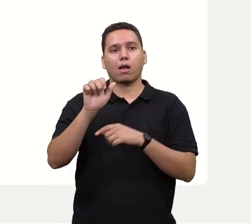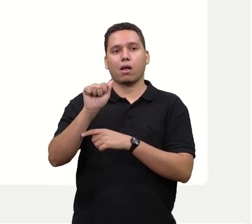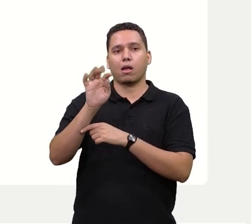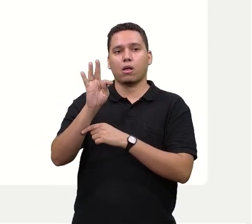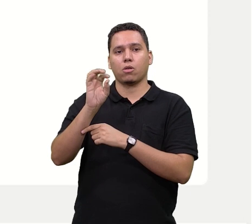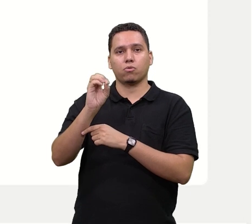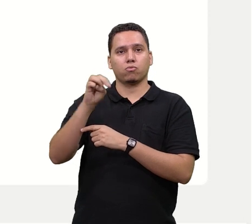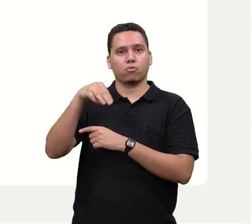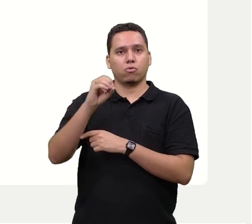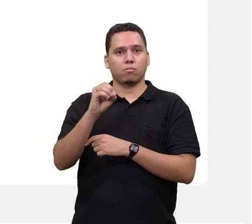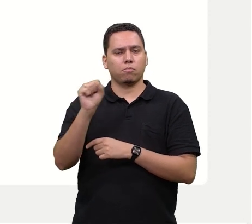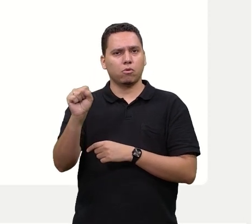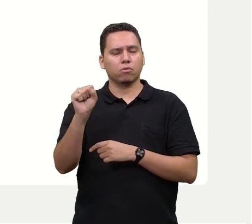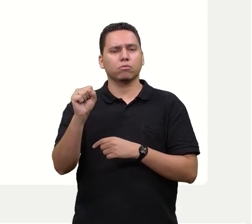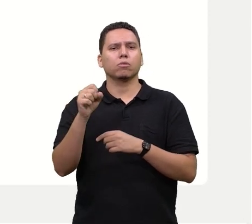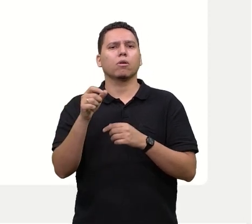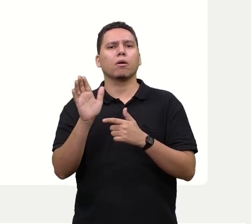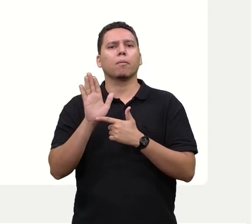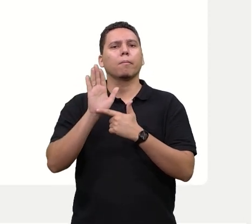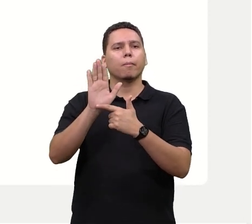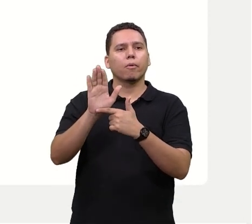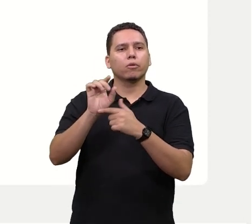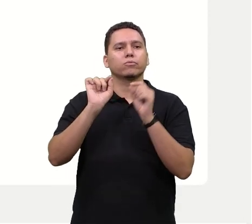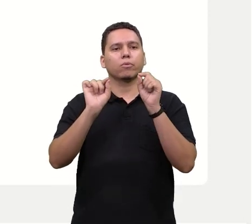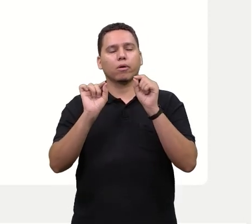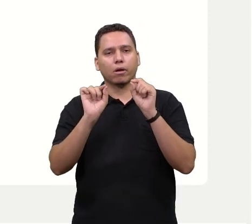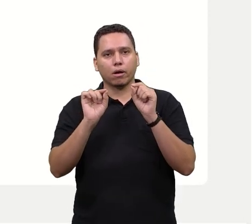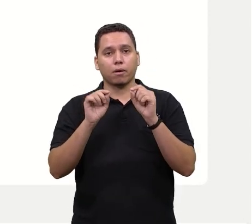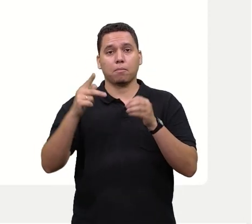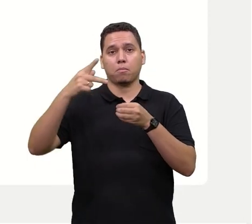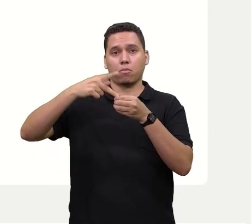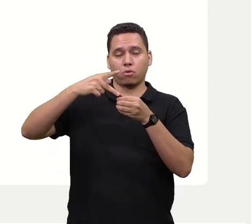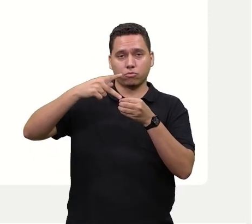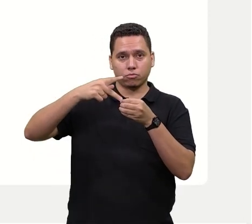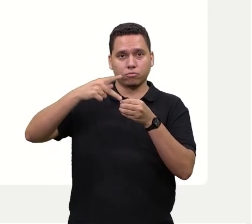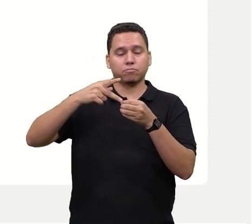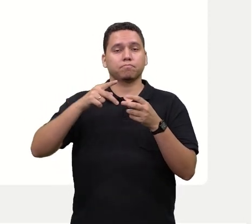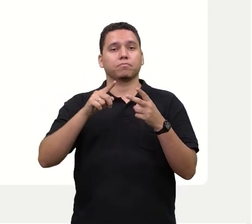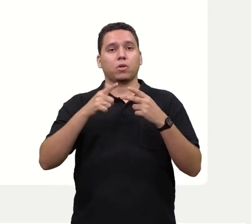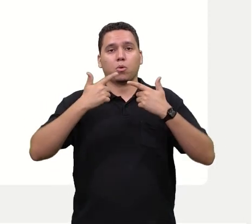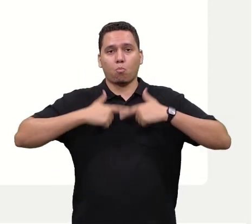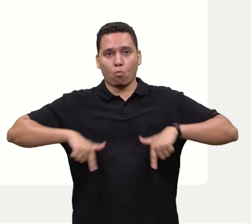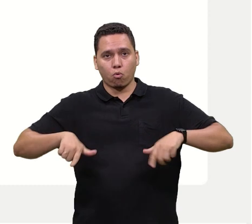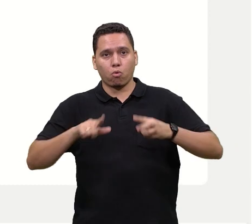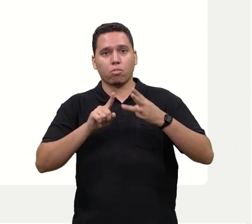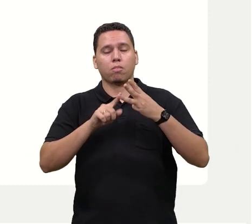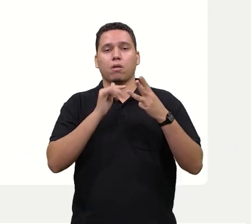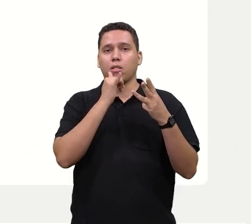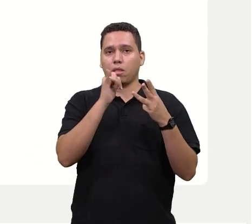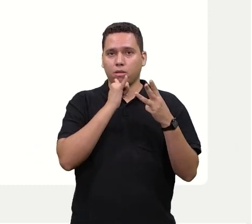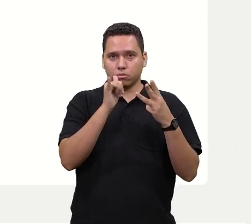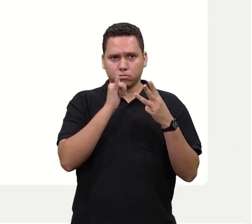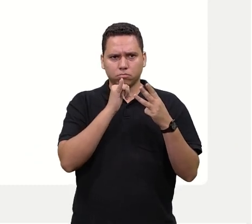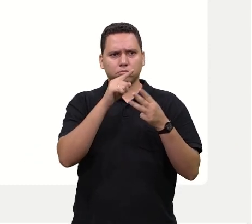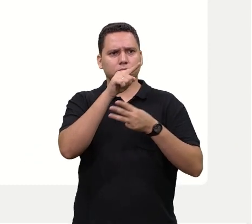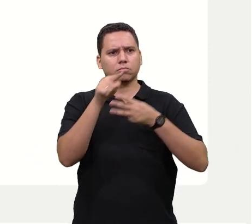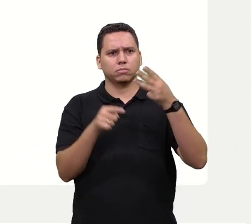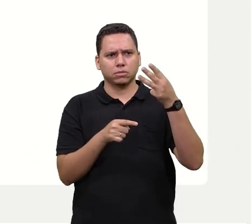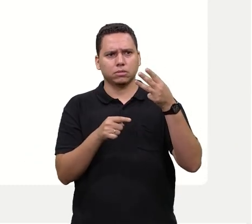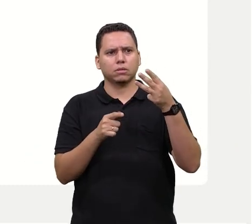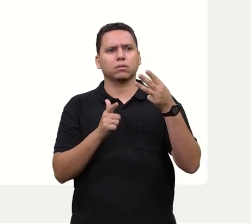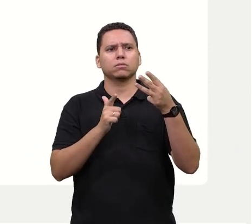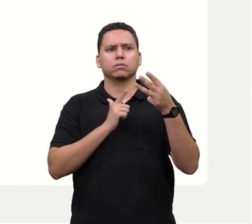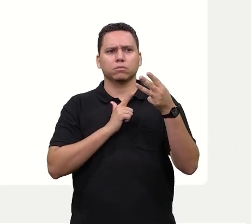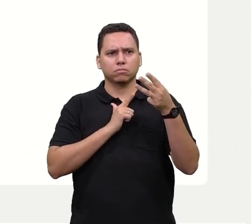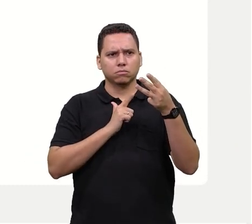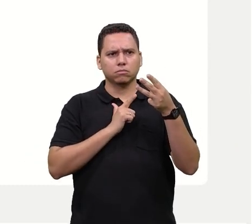são formados por prótons, nêutrons e elétrons. Resultado, você vai ter uma carga associada especificamente a esses elementos. Só que tem um